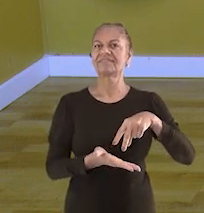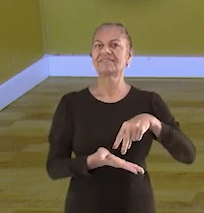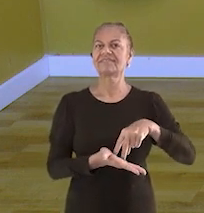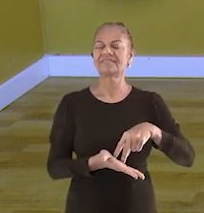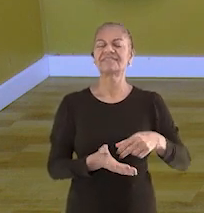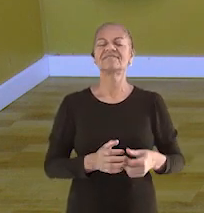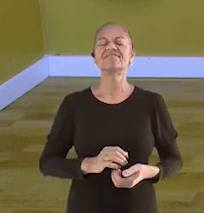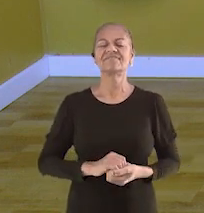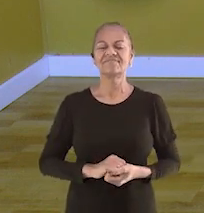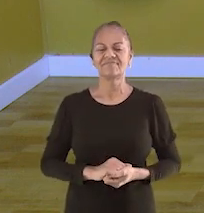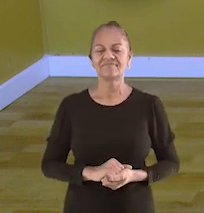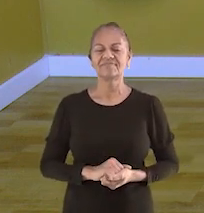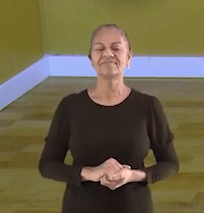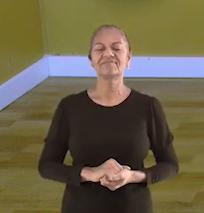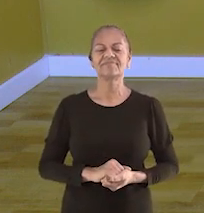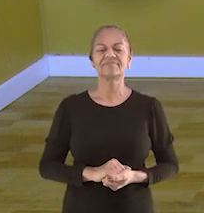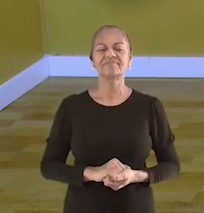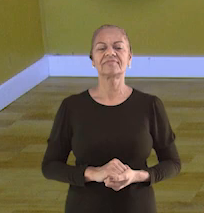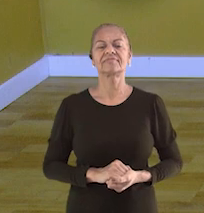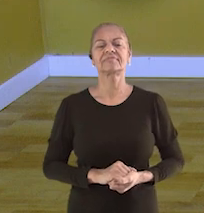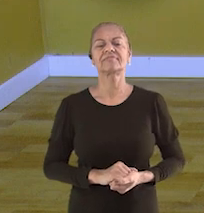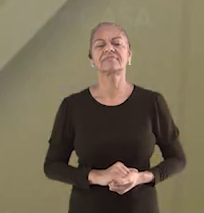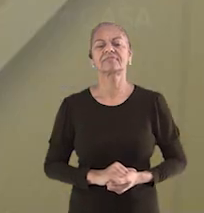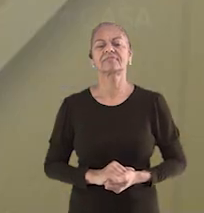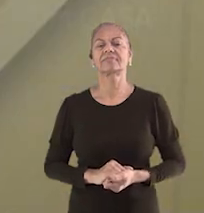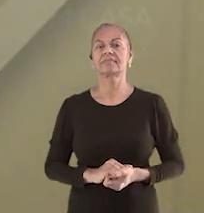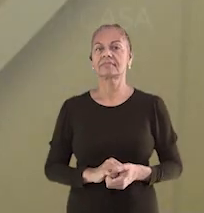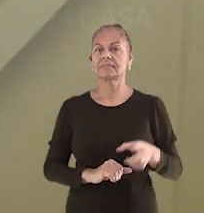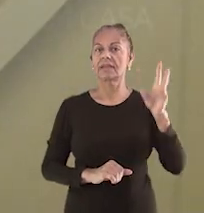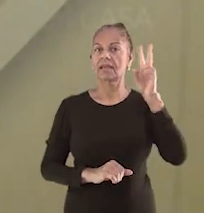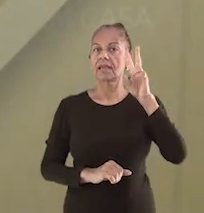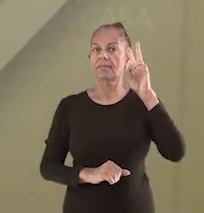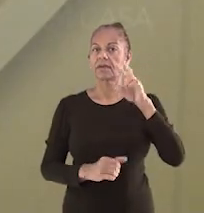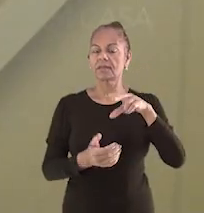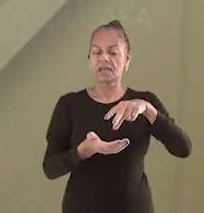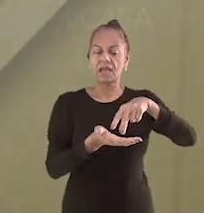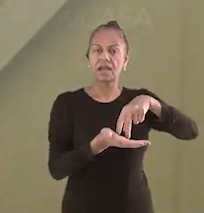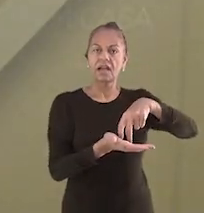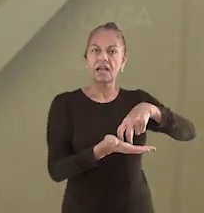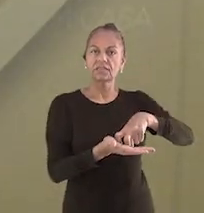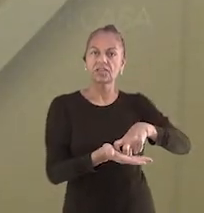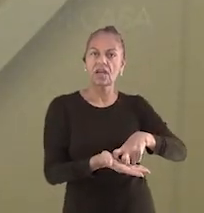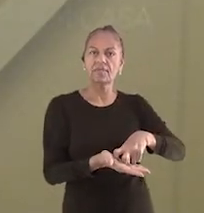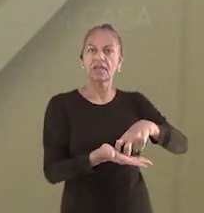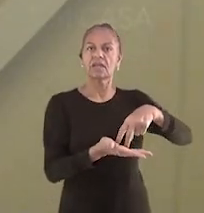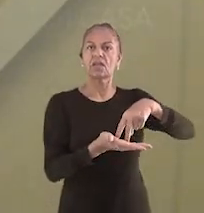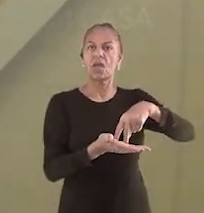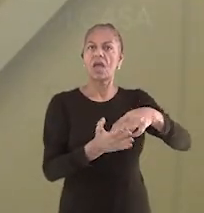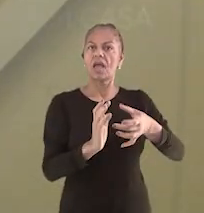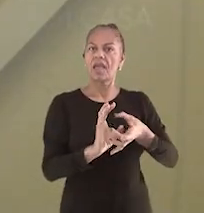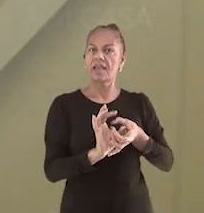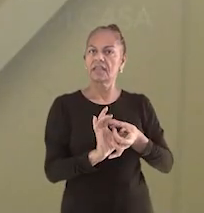lá! Lembrando que a gente está realizando o agachamento livre, beleza?